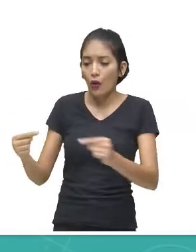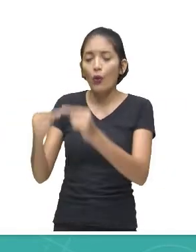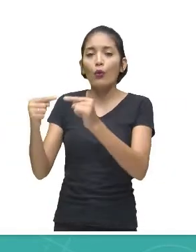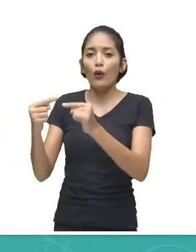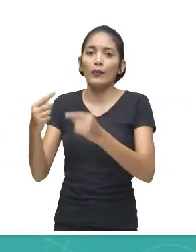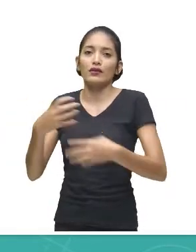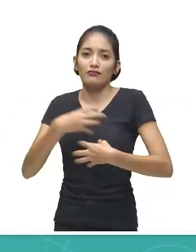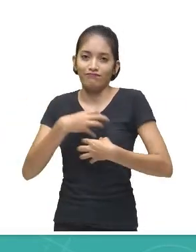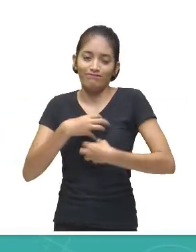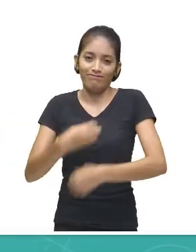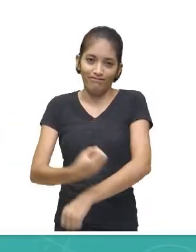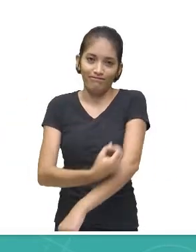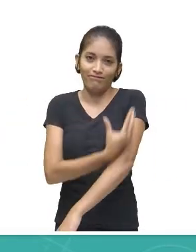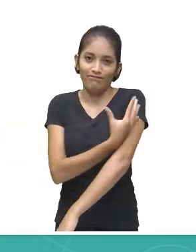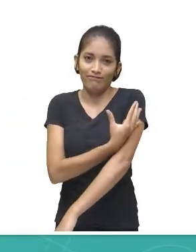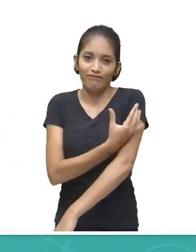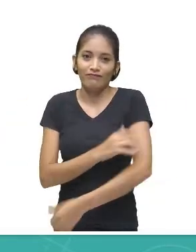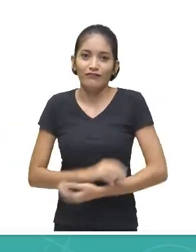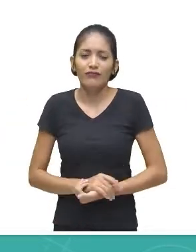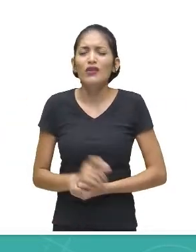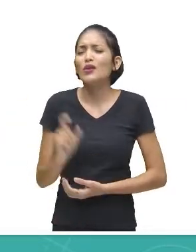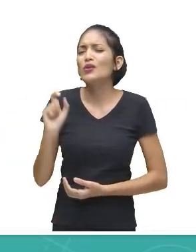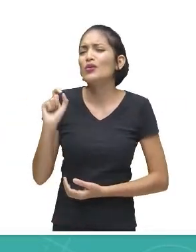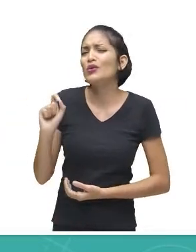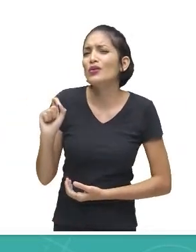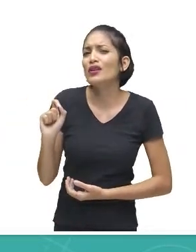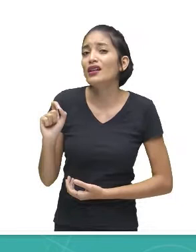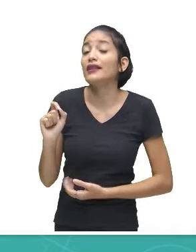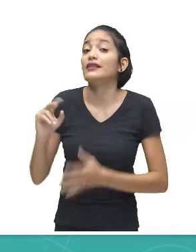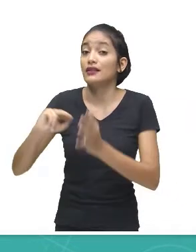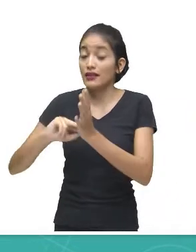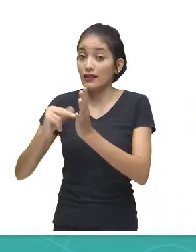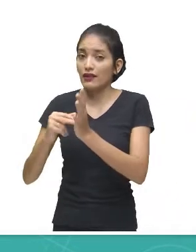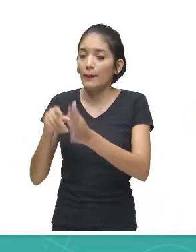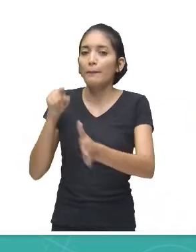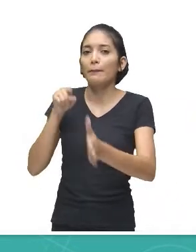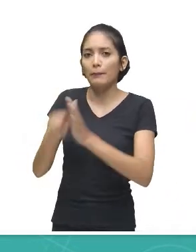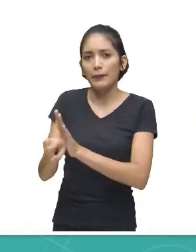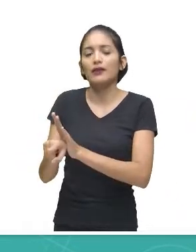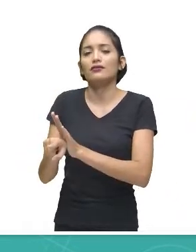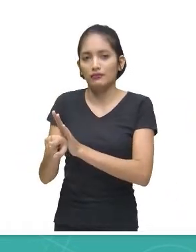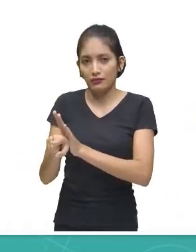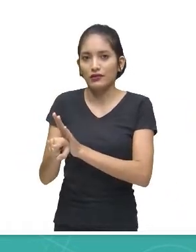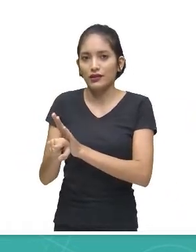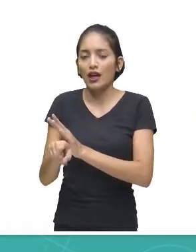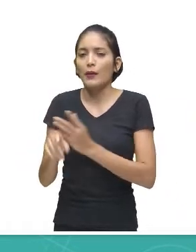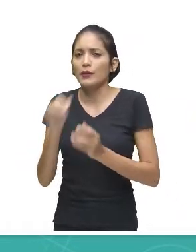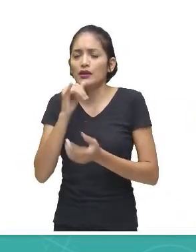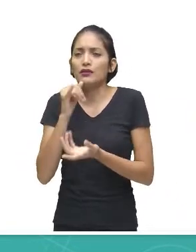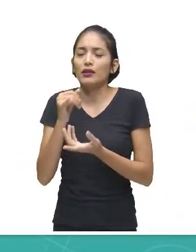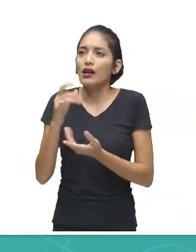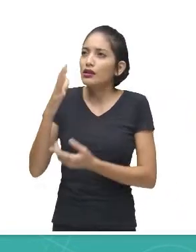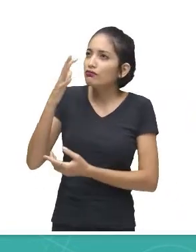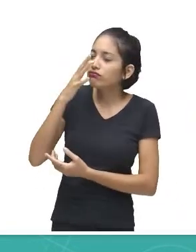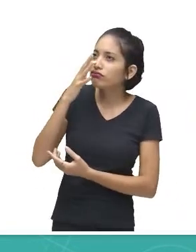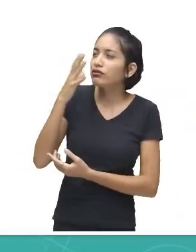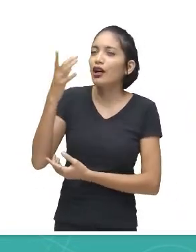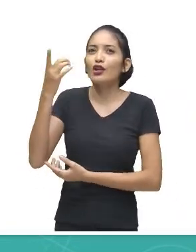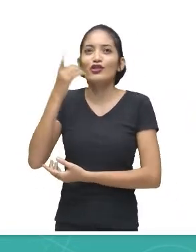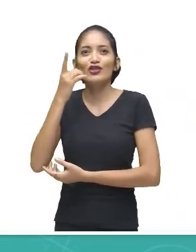emoções, né? Que isso? Ele faz uma pergunta aqui, né? Ele está admirado daquele dia ser tão bom, está sendo tão bom,